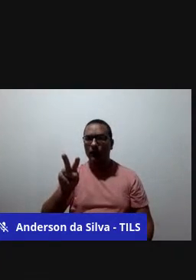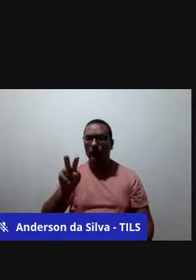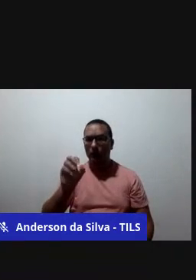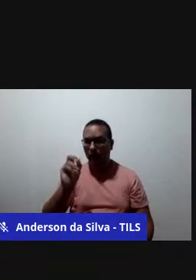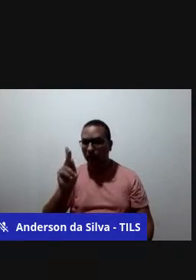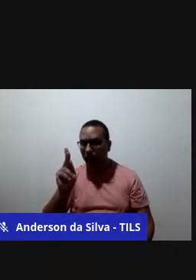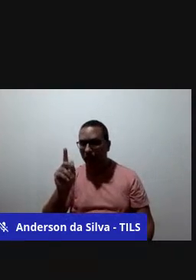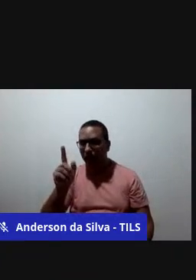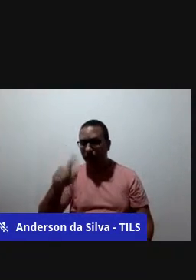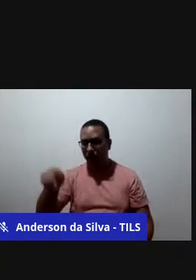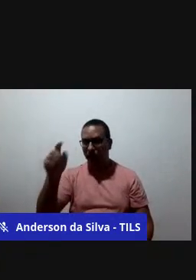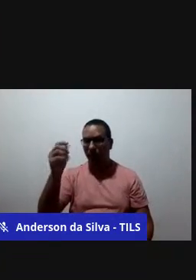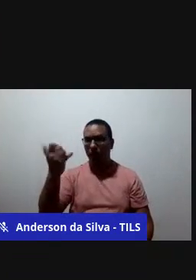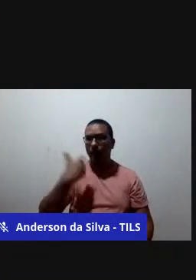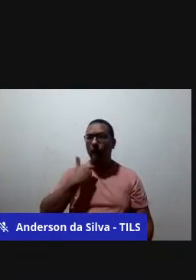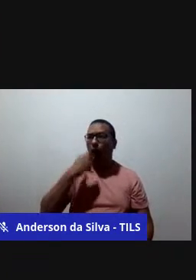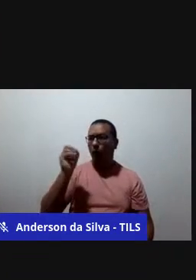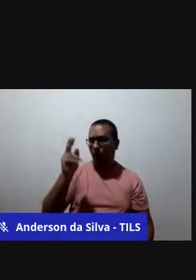Sibeli, pode me dar o ok?